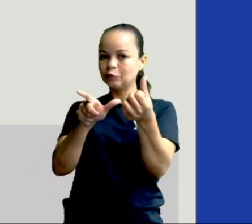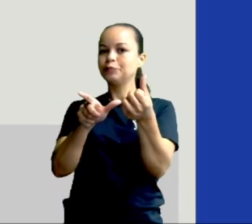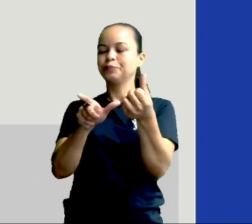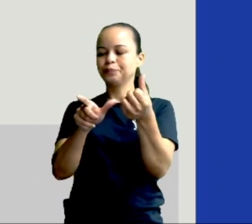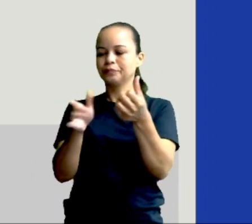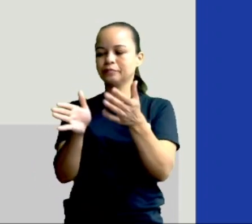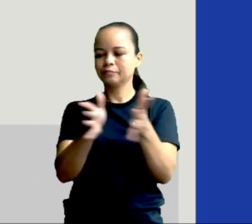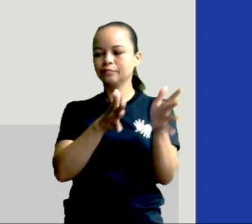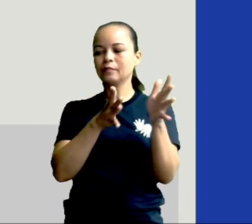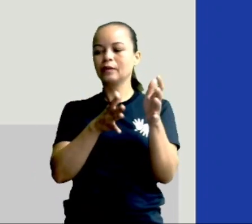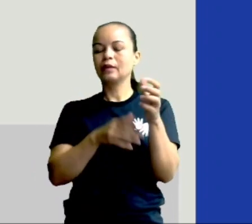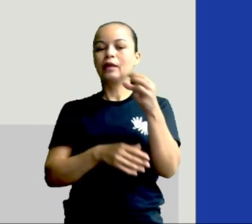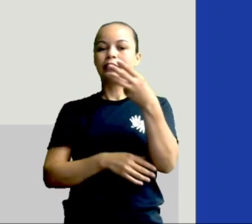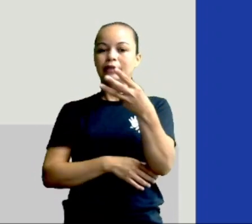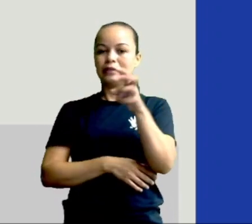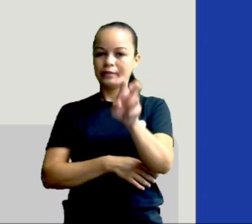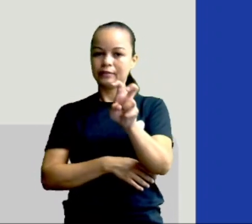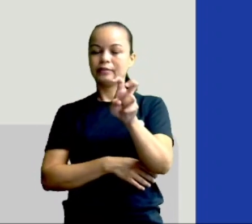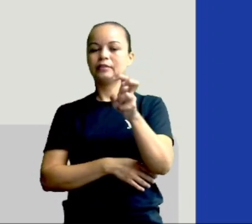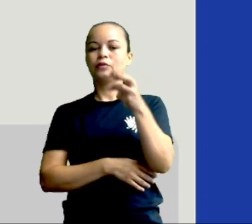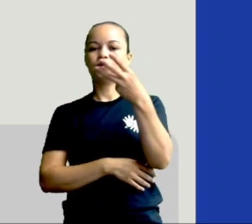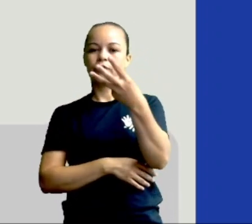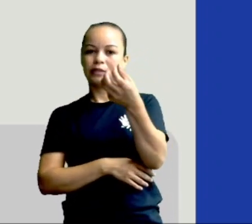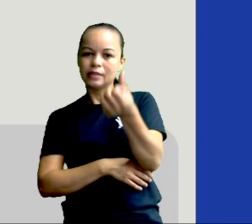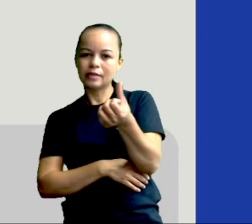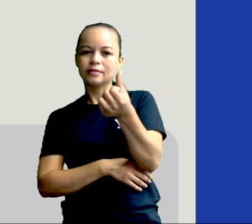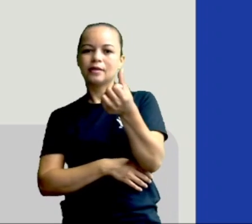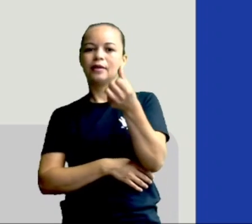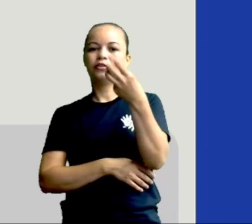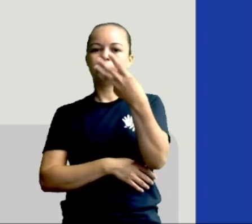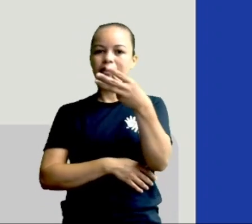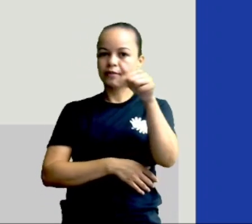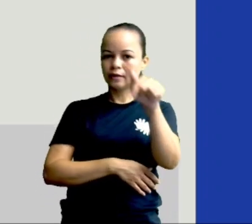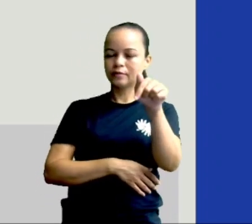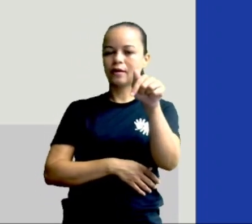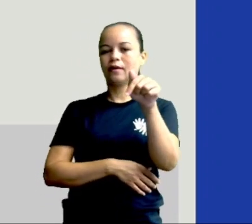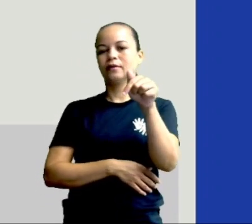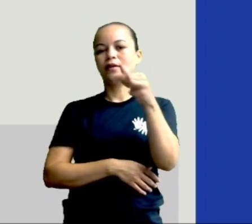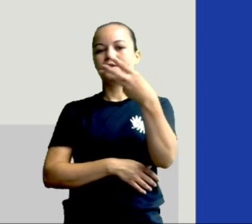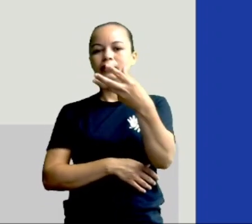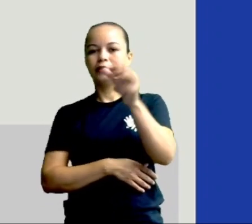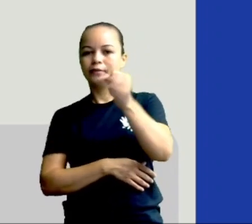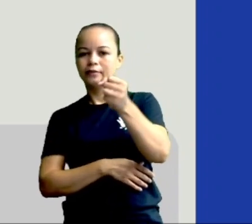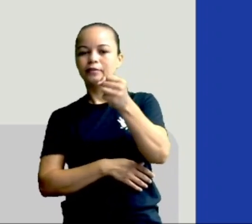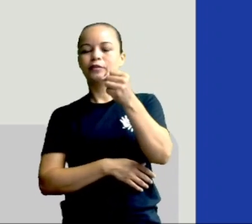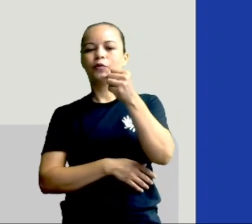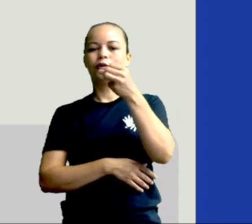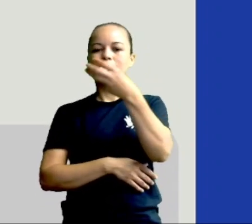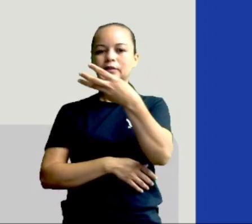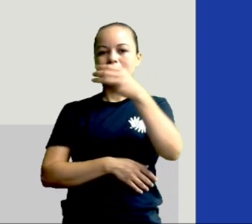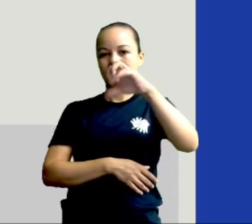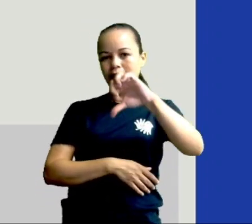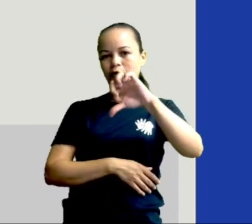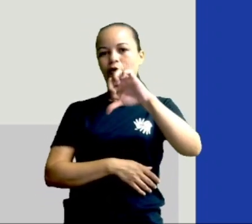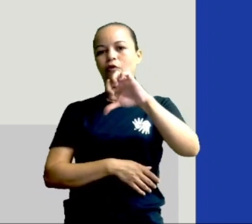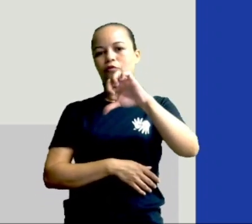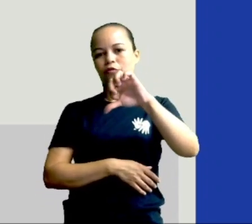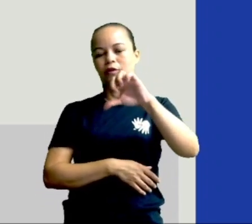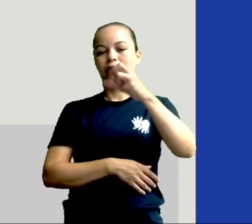lá, continuando. 35, 36, 37, 38,